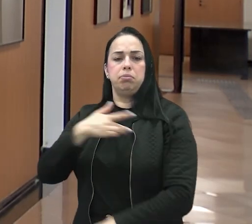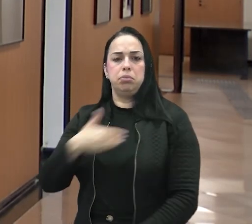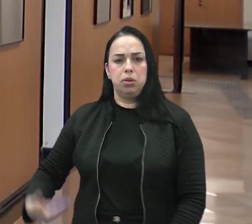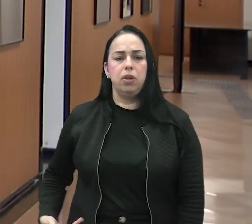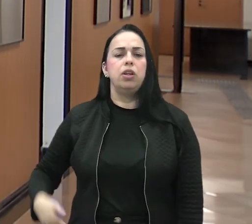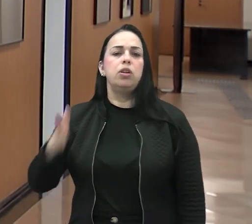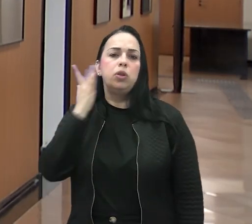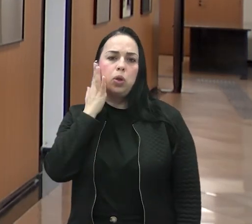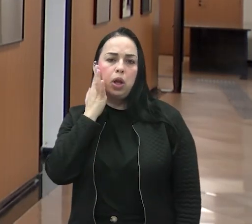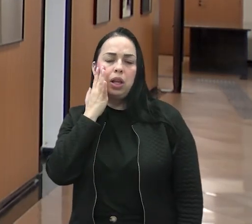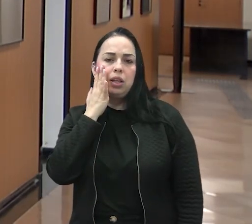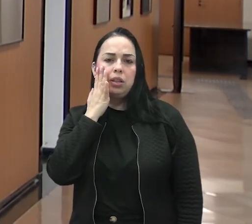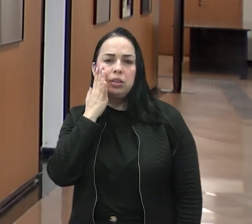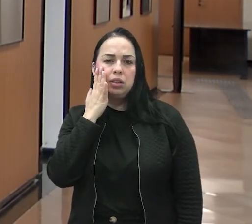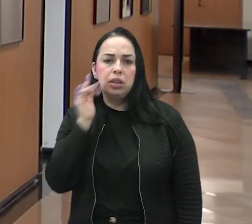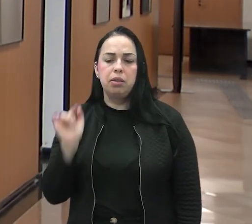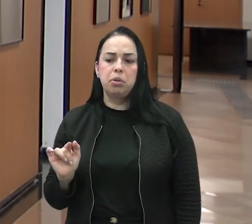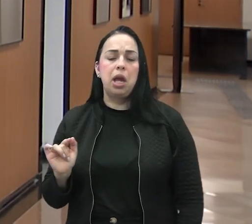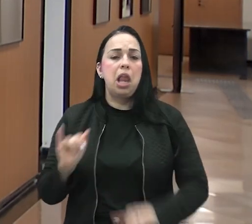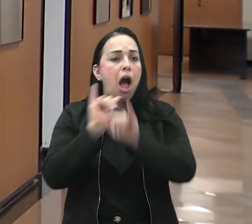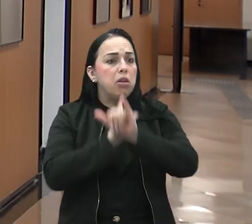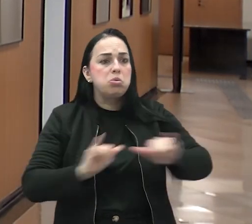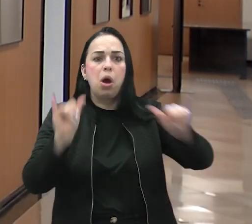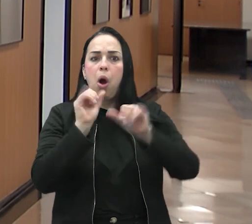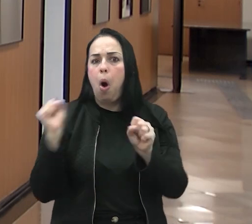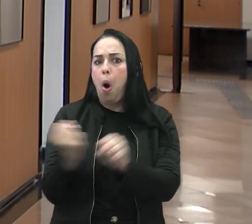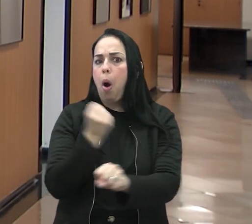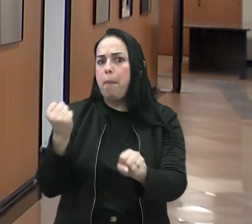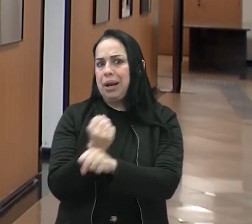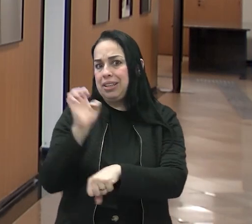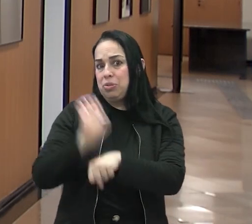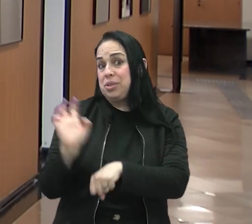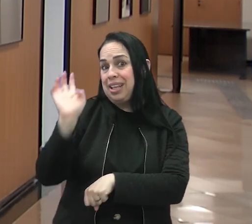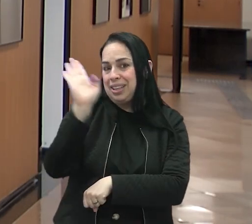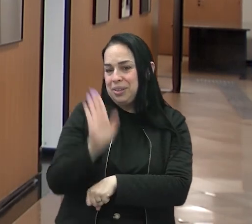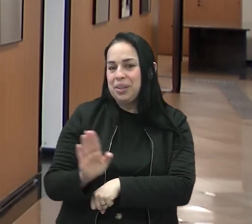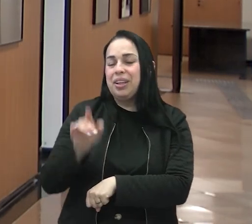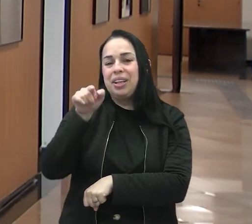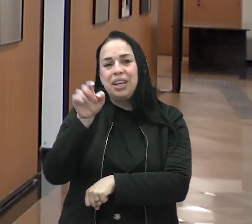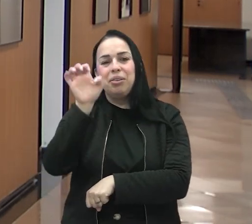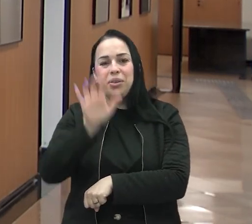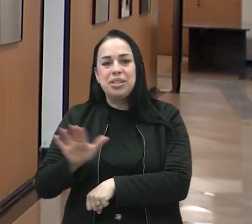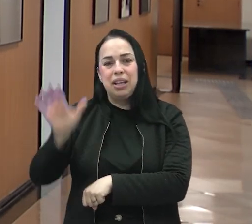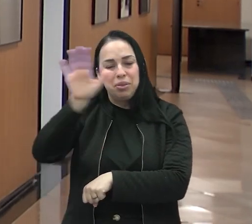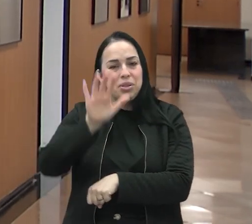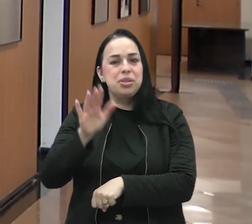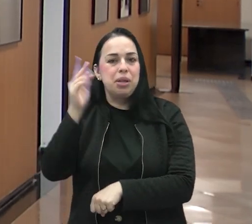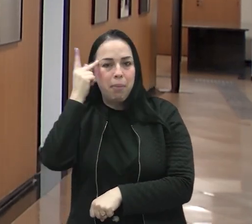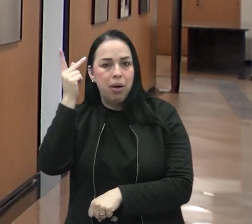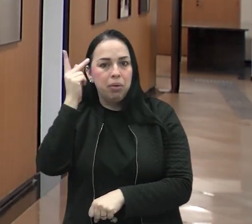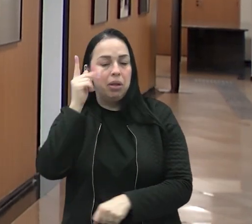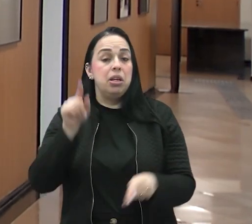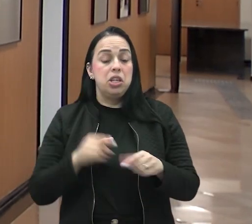também, recentemente, no lançamento de várias obras que estão sendo feitas pelo Estado de São Paulo, e a SP-50 já está inserida e